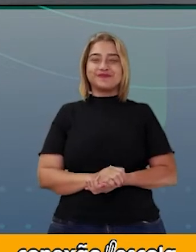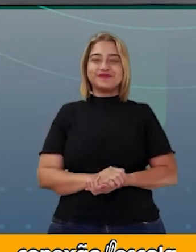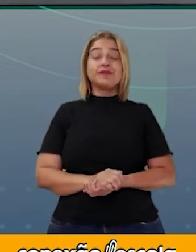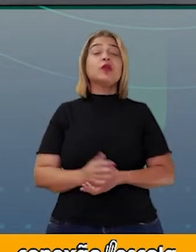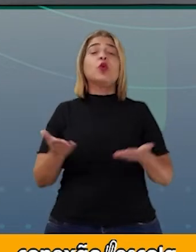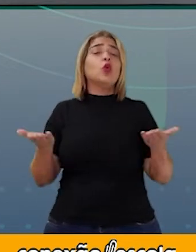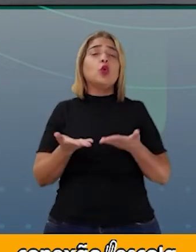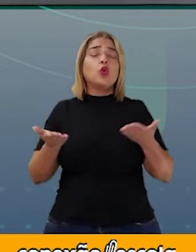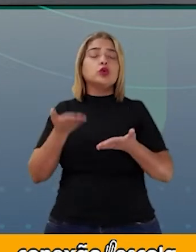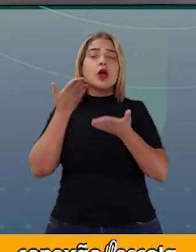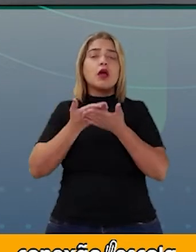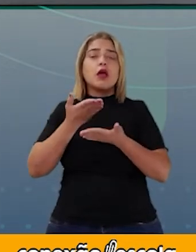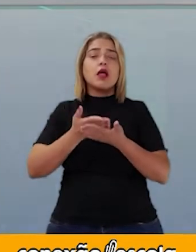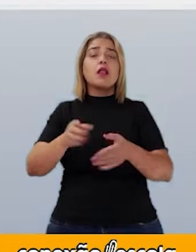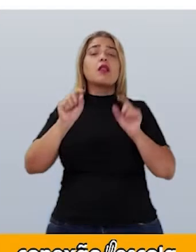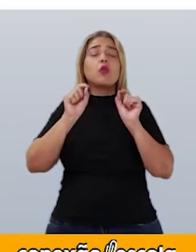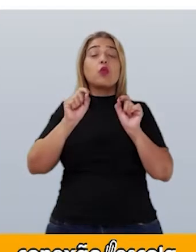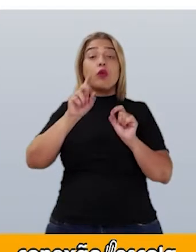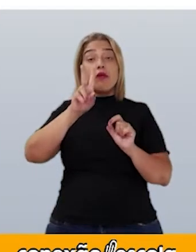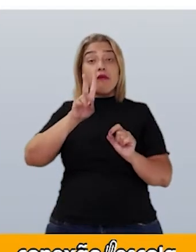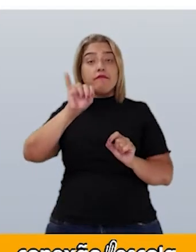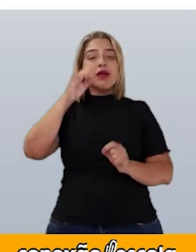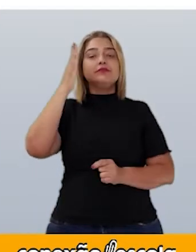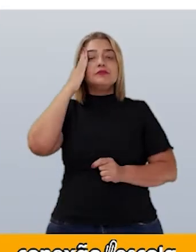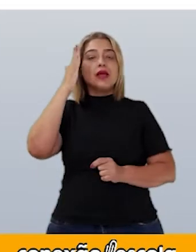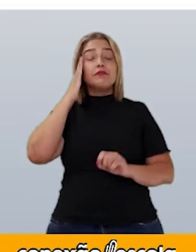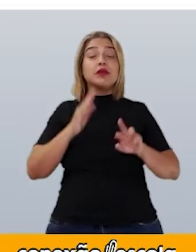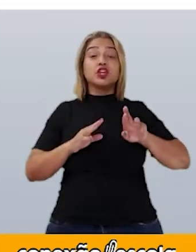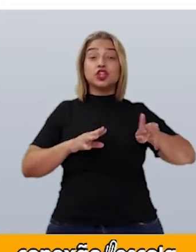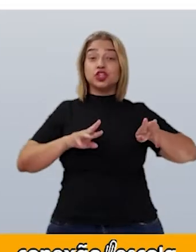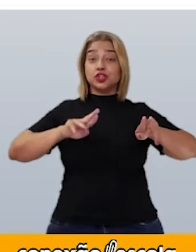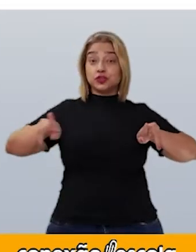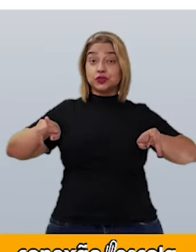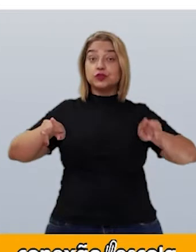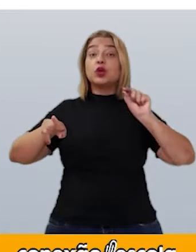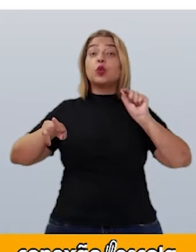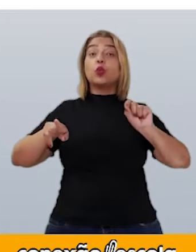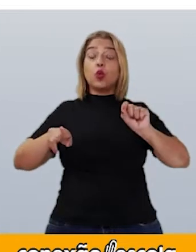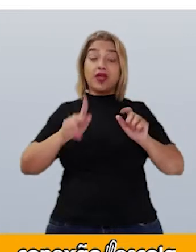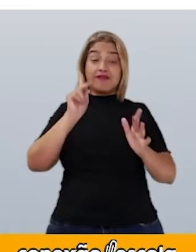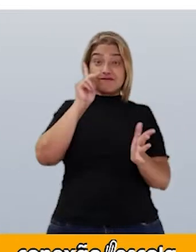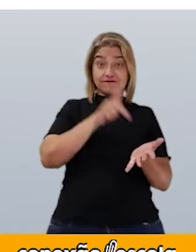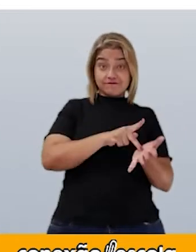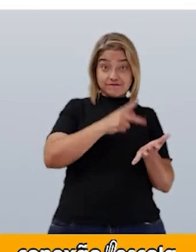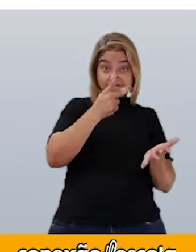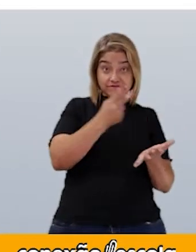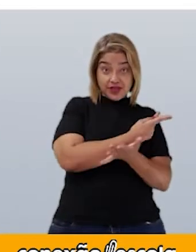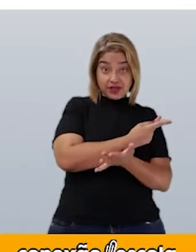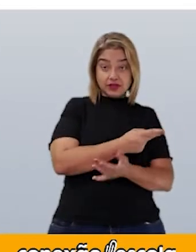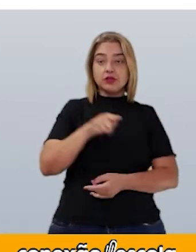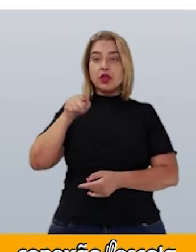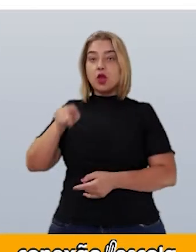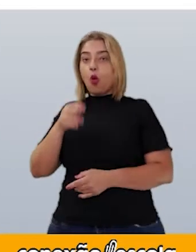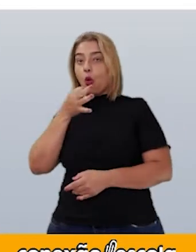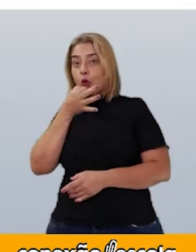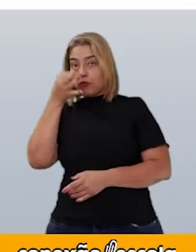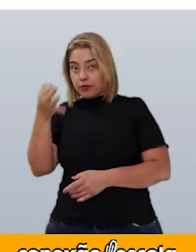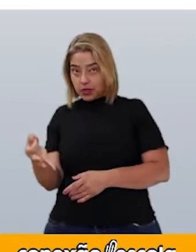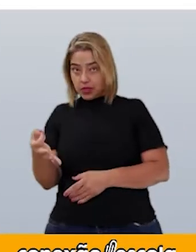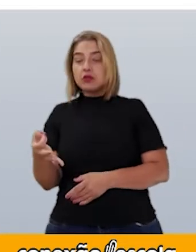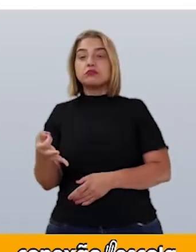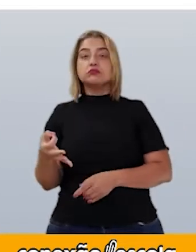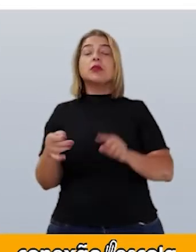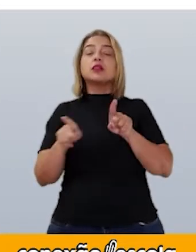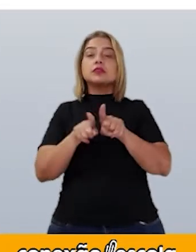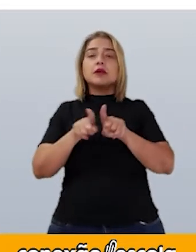nós vamos então estudar a diferença entre fato e opinião, além